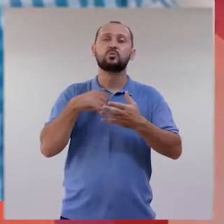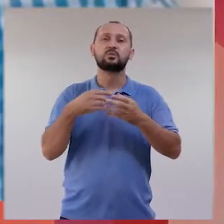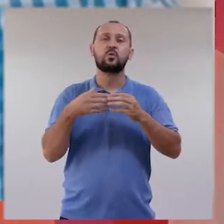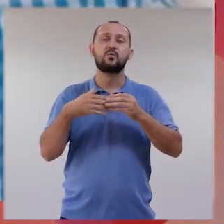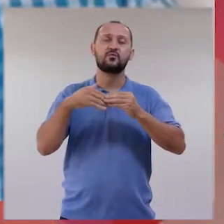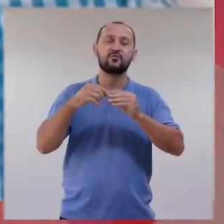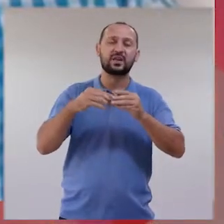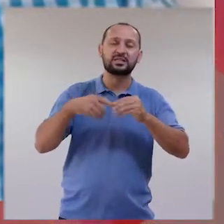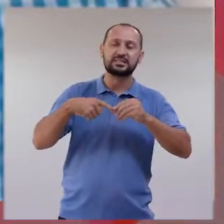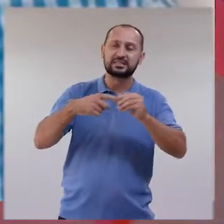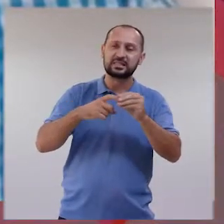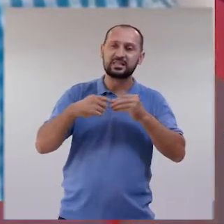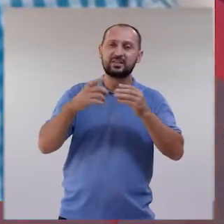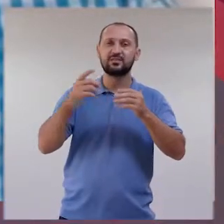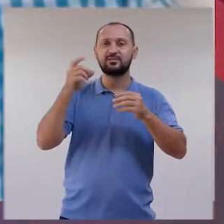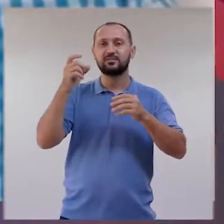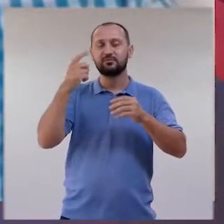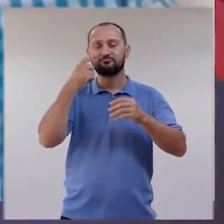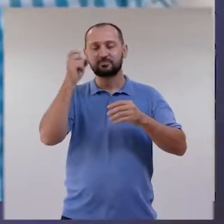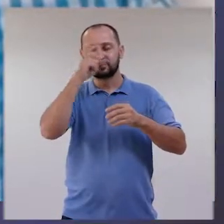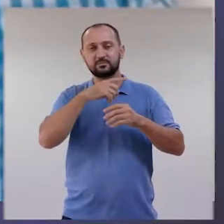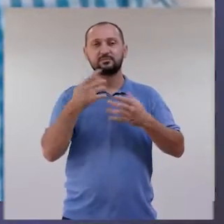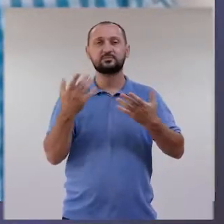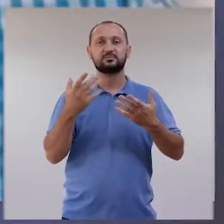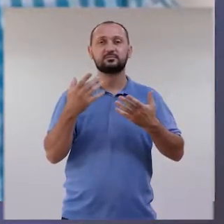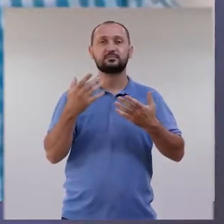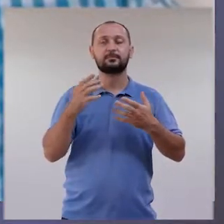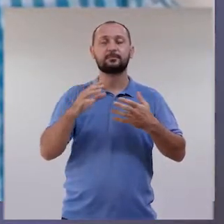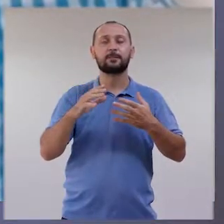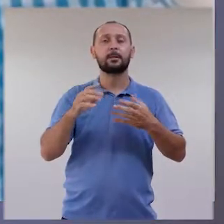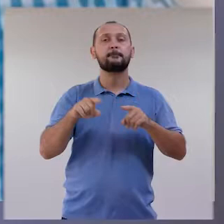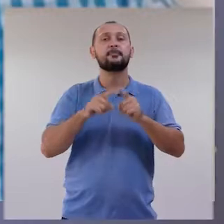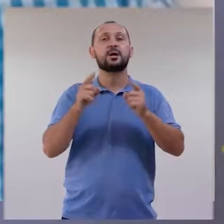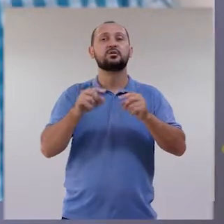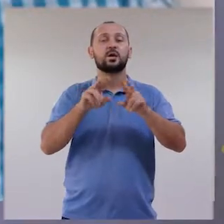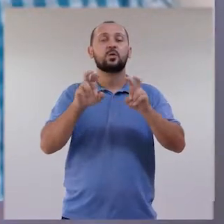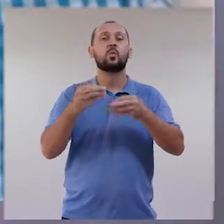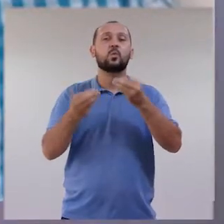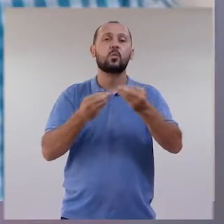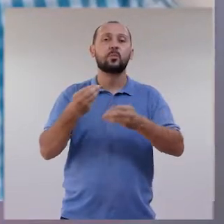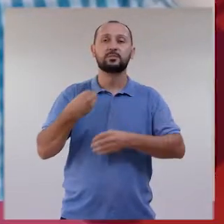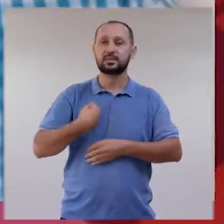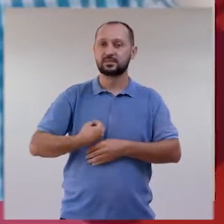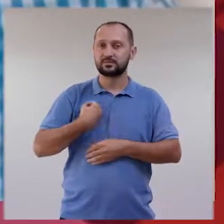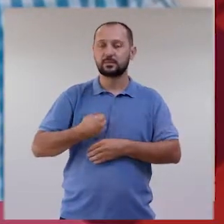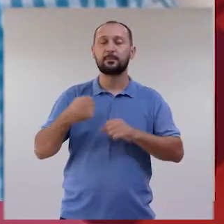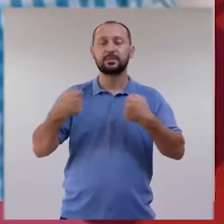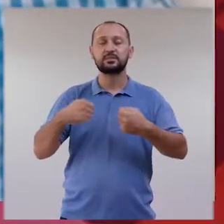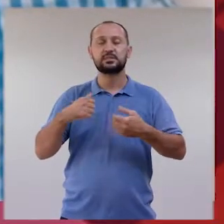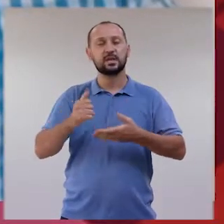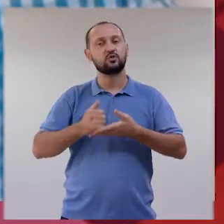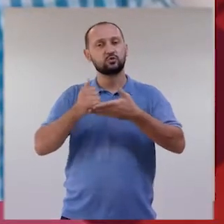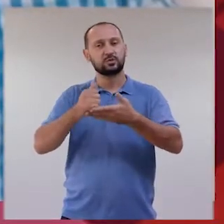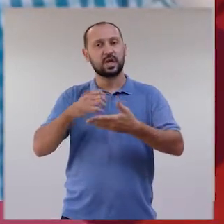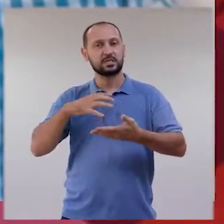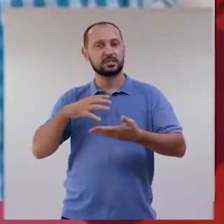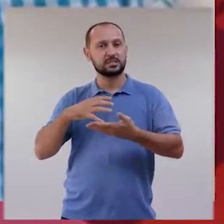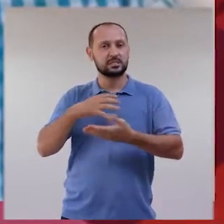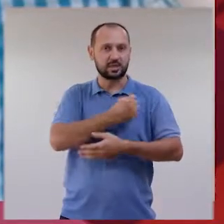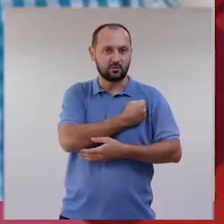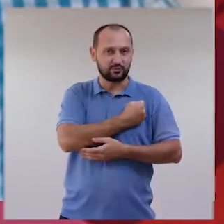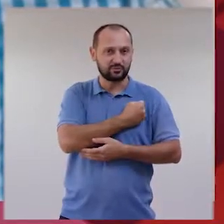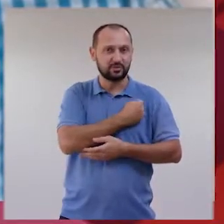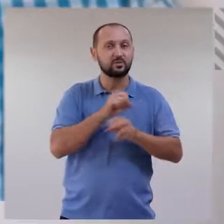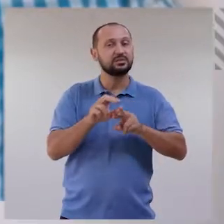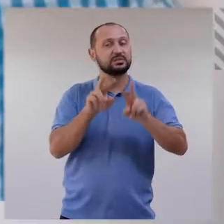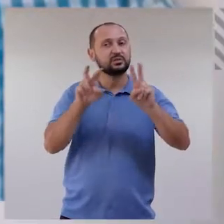se flexibilizam, acabam tomando mais projeção, só que no que diz respeito às vidas que precisam ser salvas, a gente também